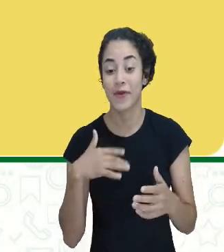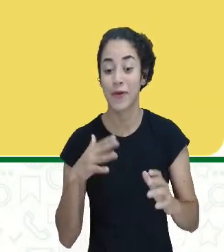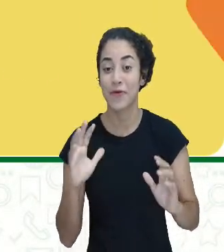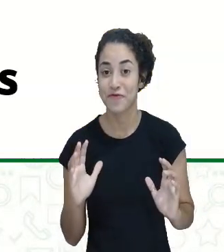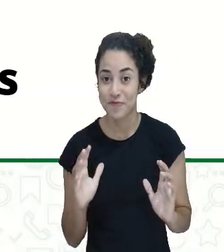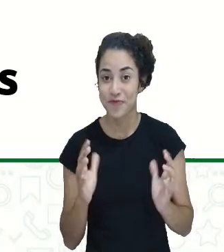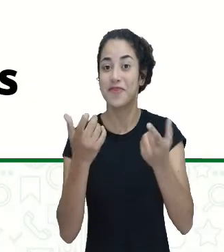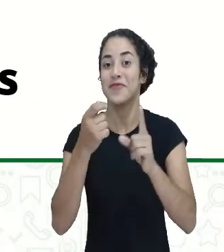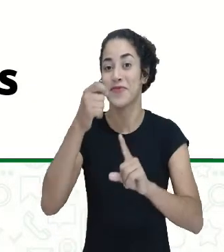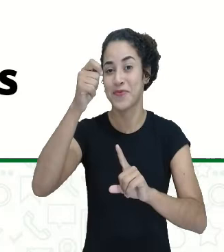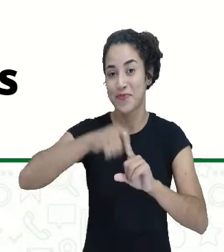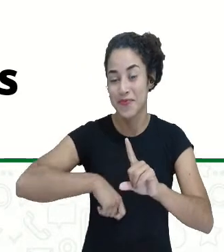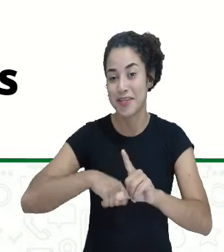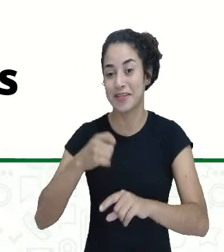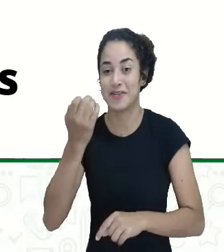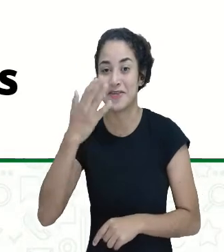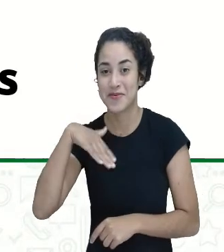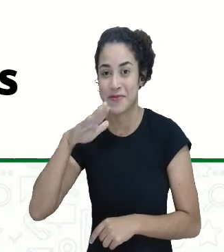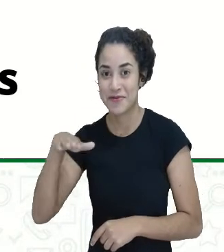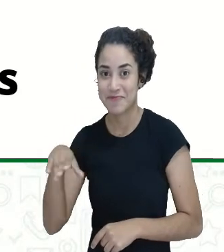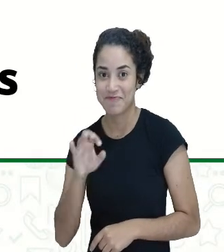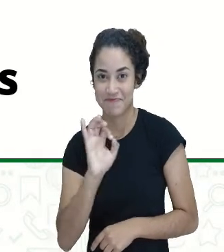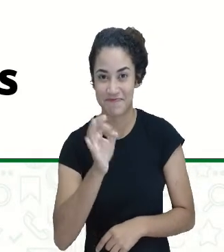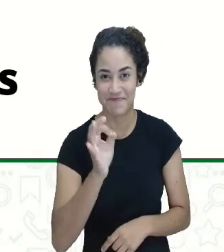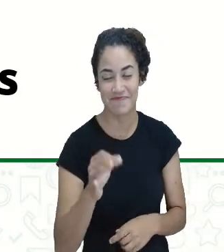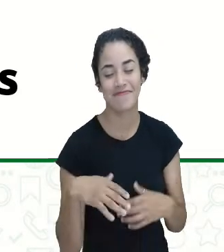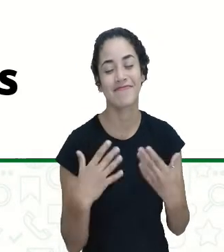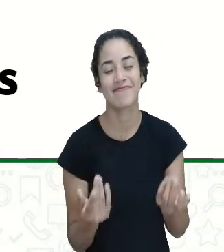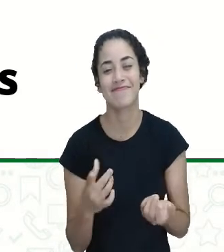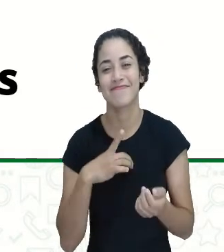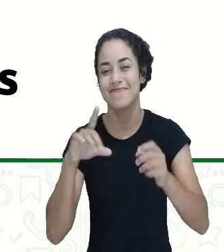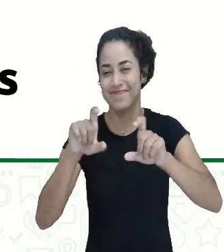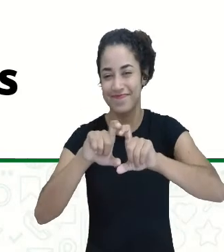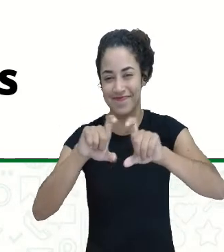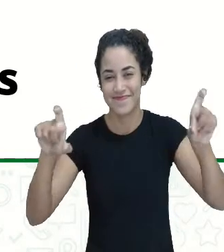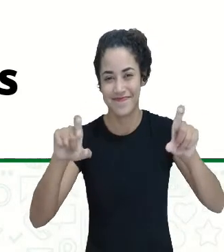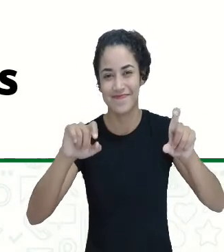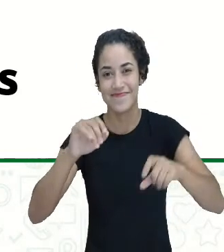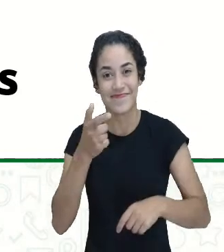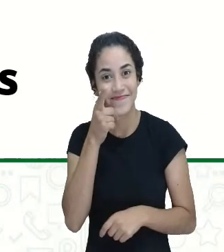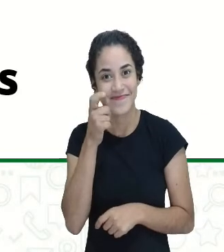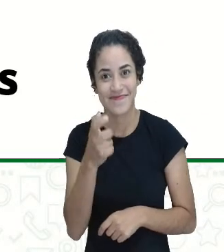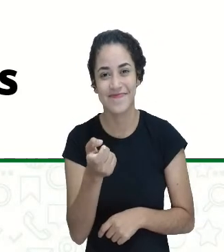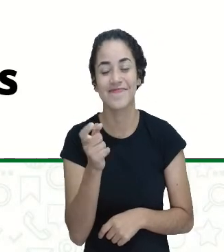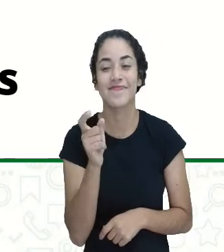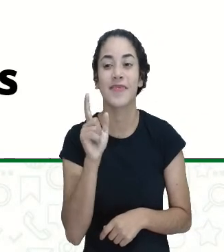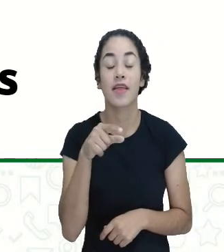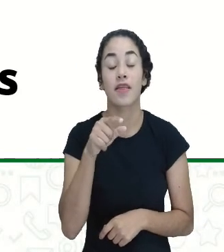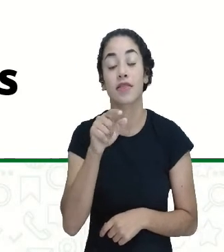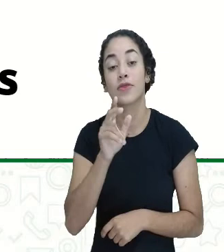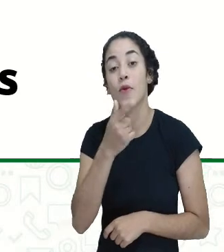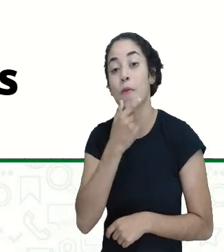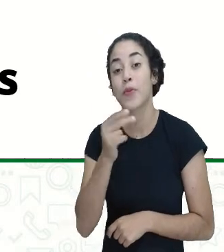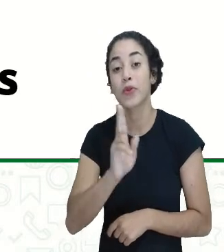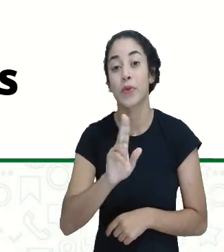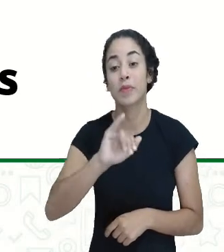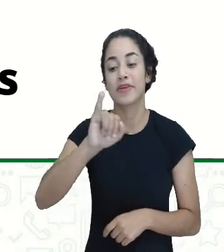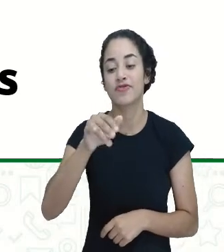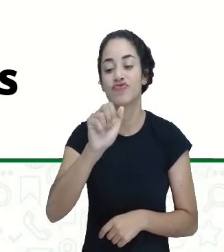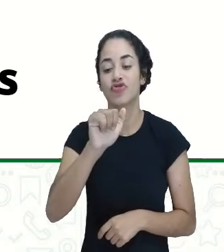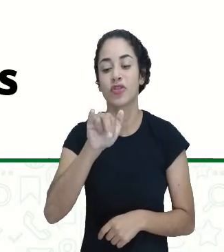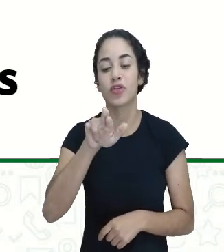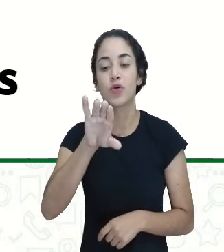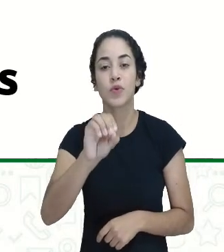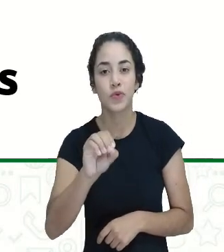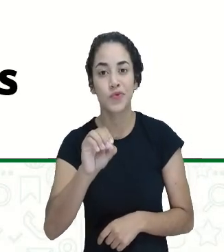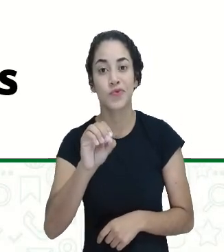mês da criança, não é? Então, nós temos aí uma frase interessante de Jairo Bax.